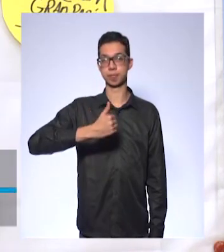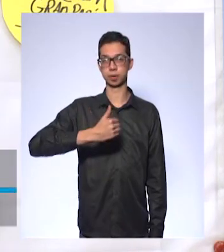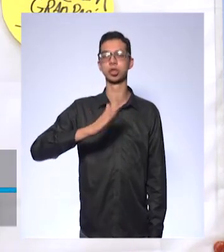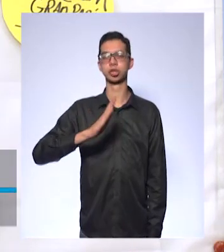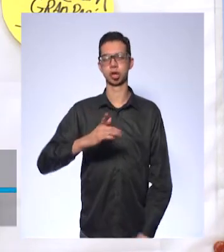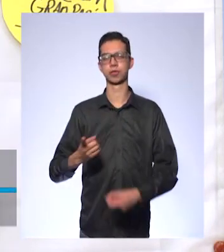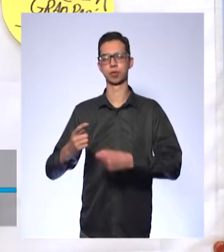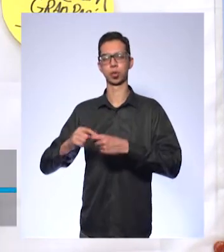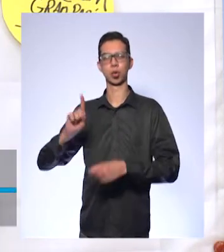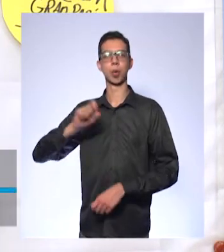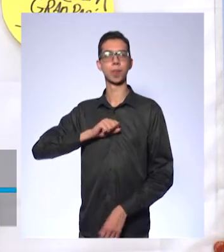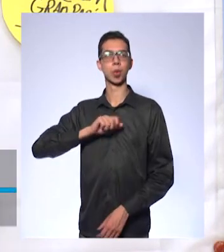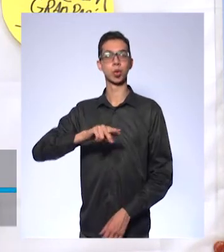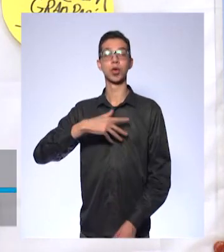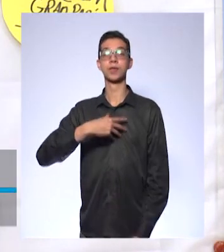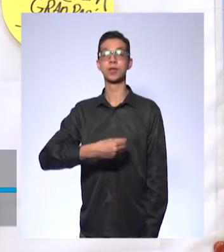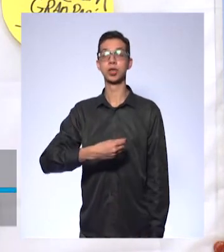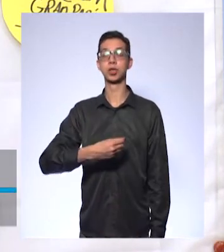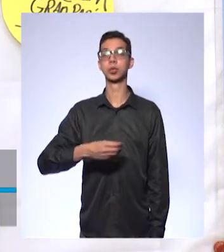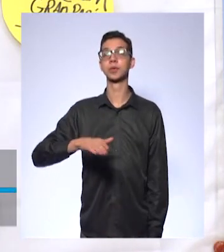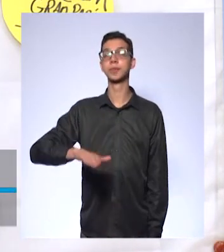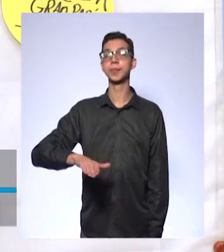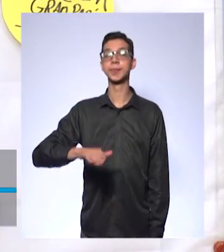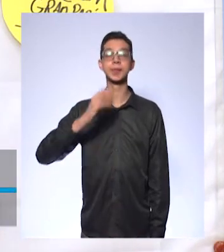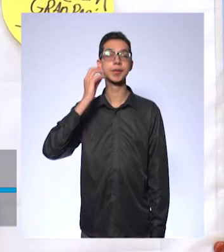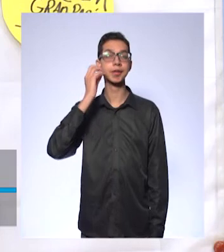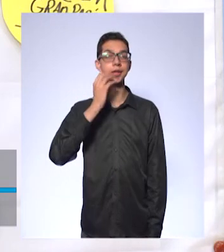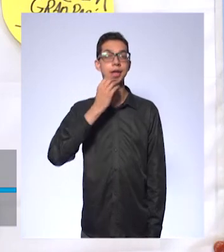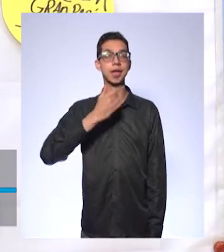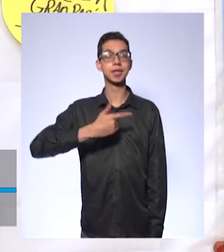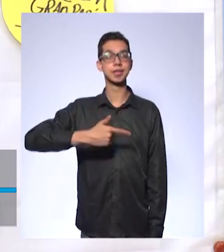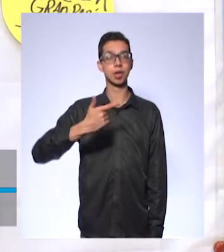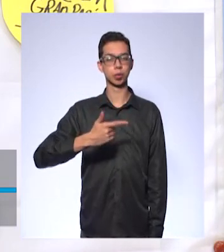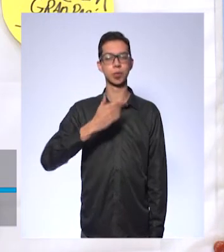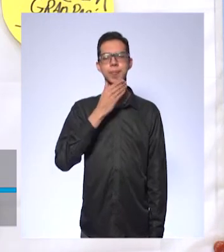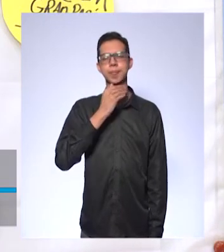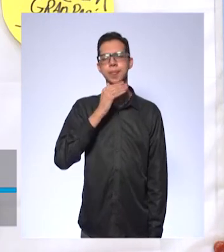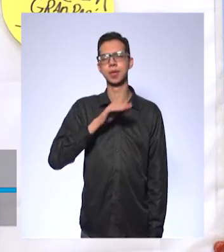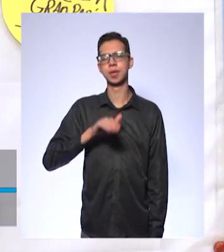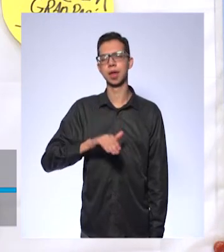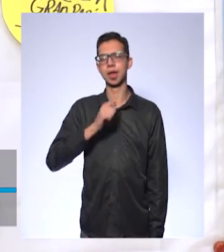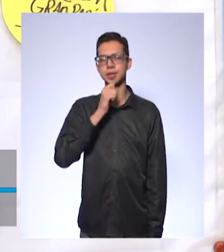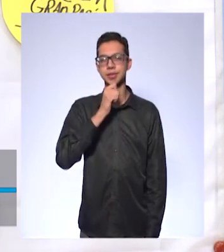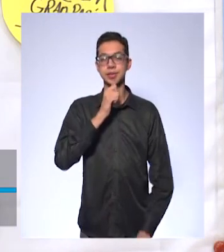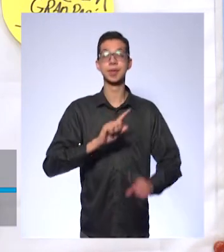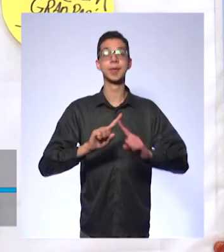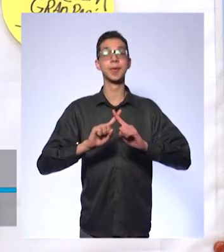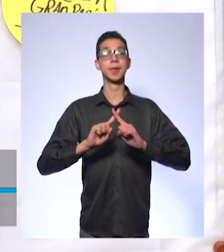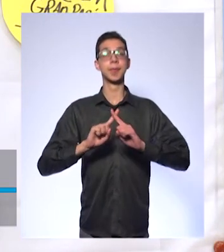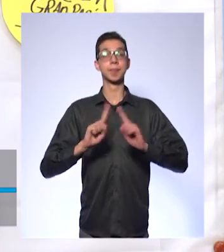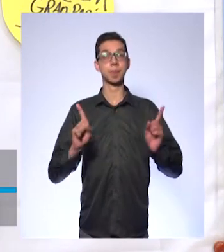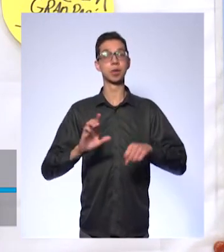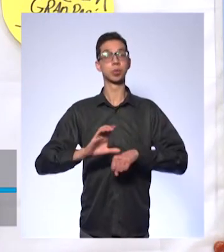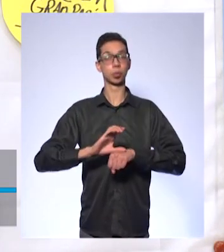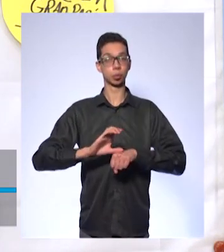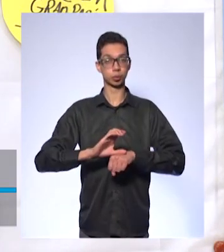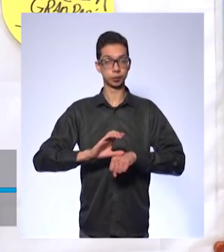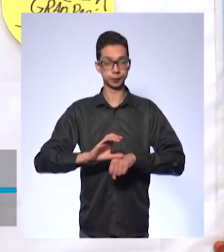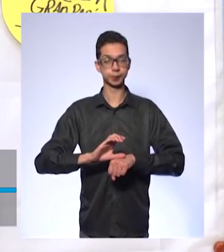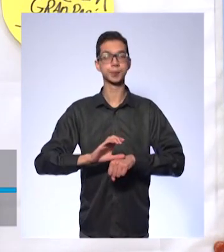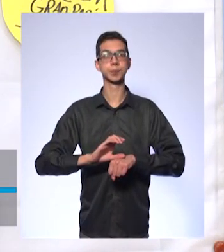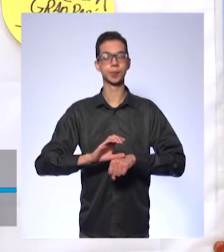filho dele, o pequeno Dom Pedro II, ainda um menininho, essa Constituição, ela estabeleceu uma centralização